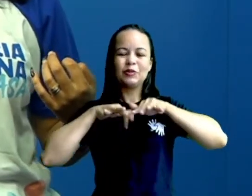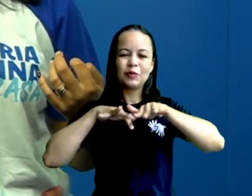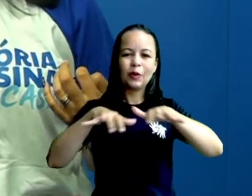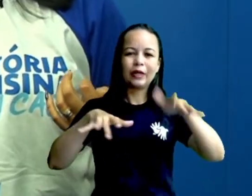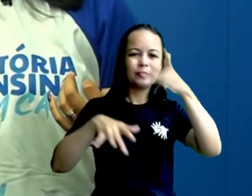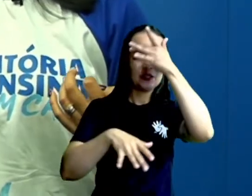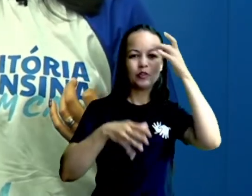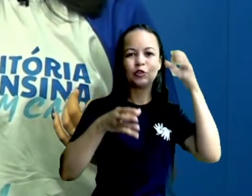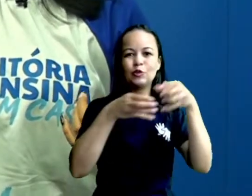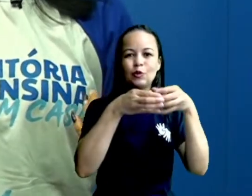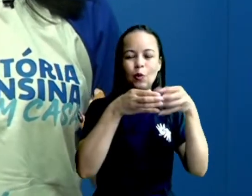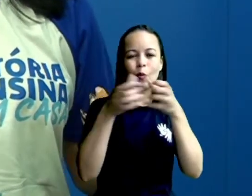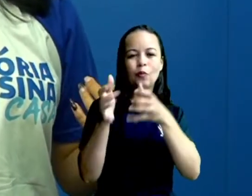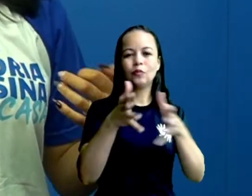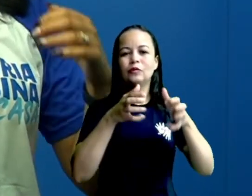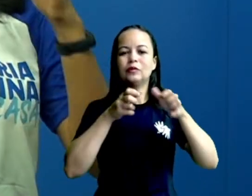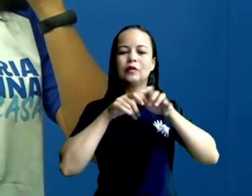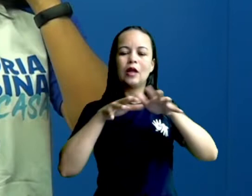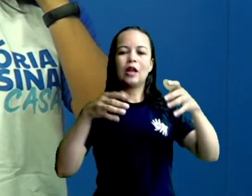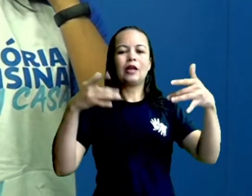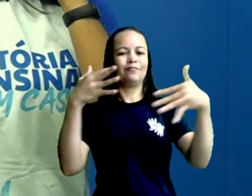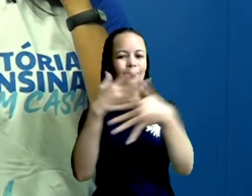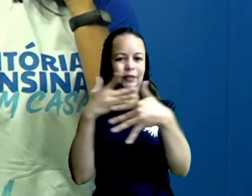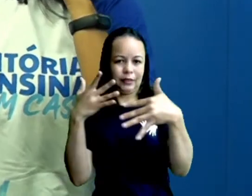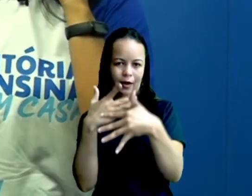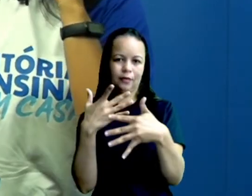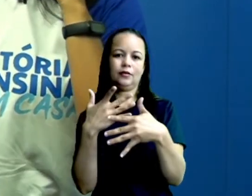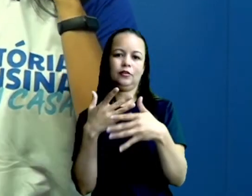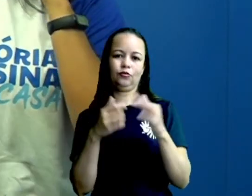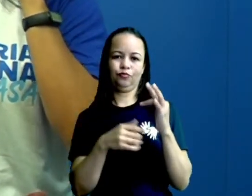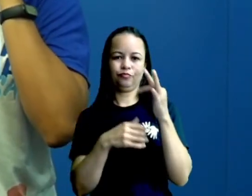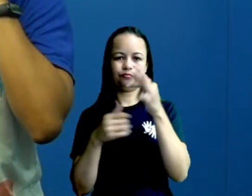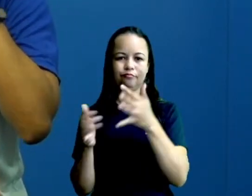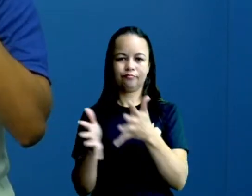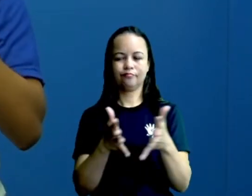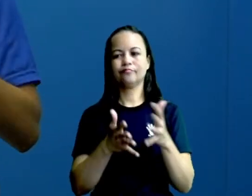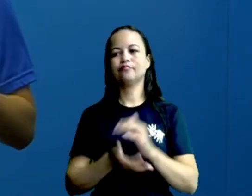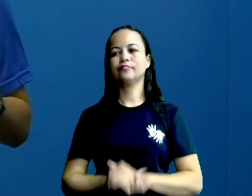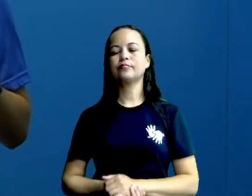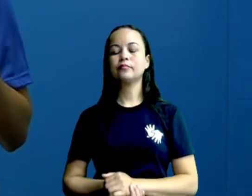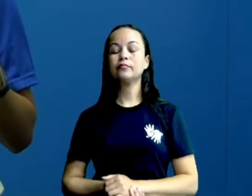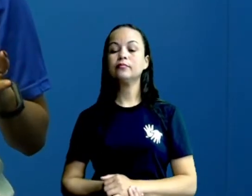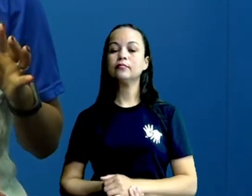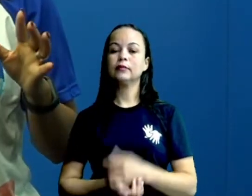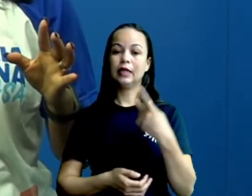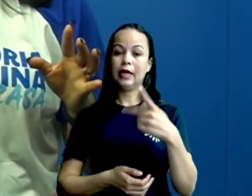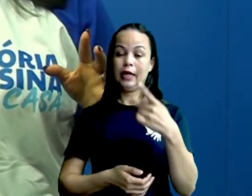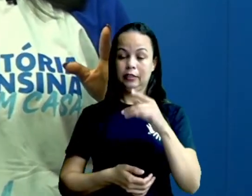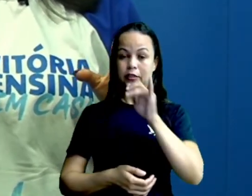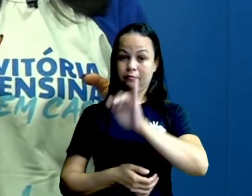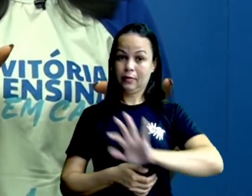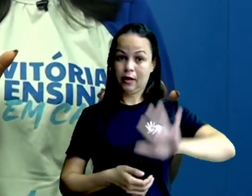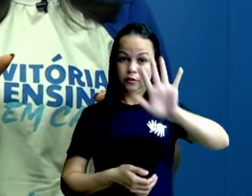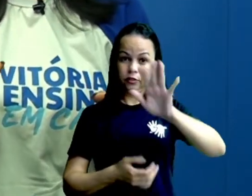tornaram povoados e que futuramente veio a ser cidades, ok? Essa imagem que vocês estão vendo aí na telinha